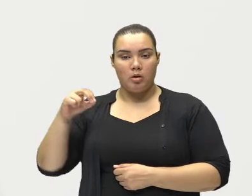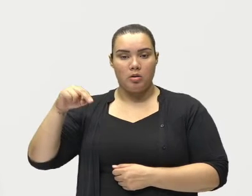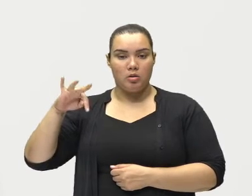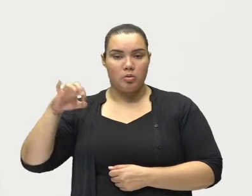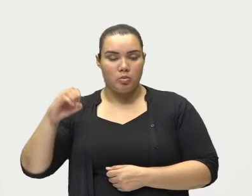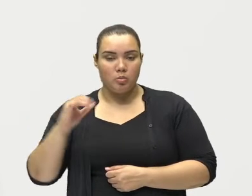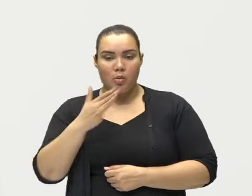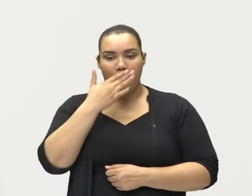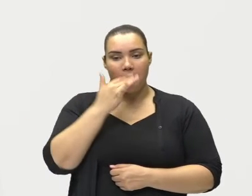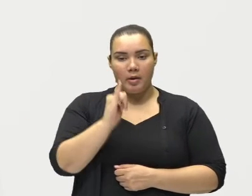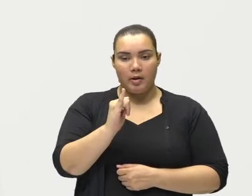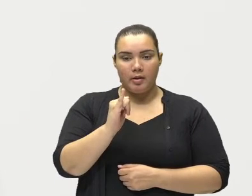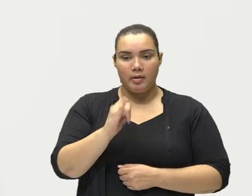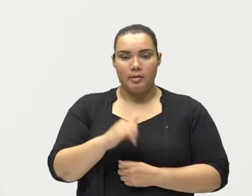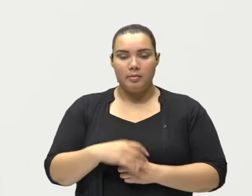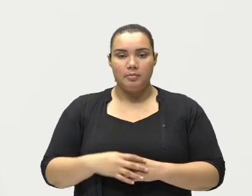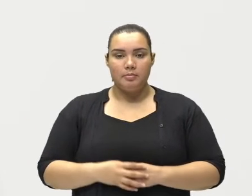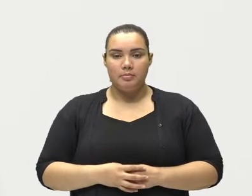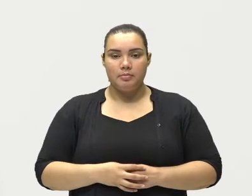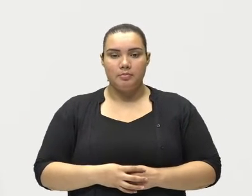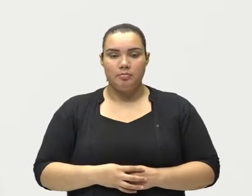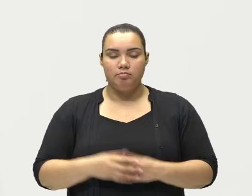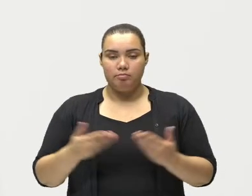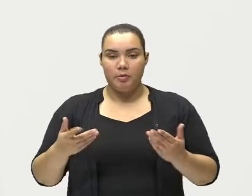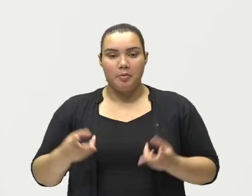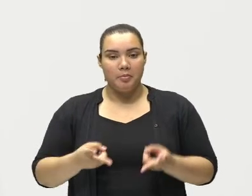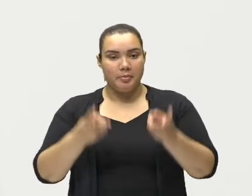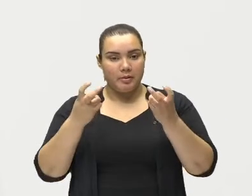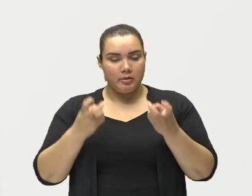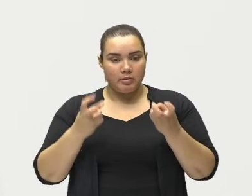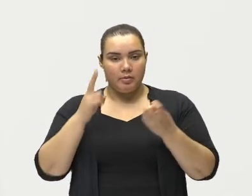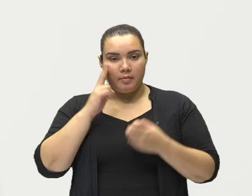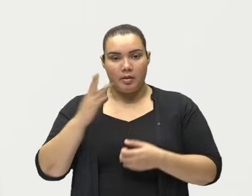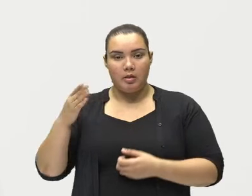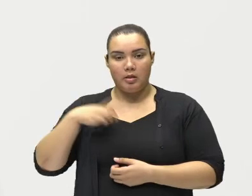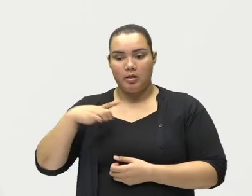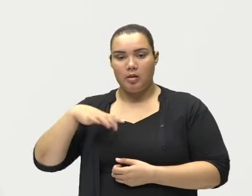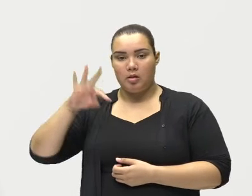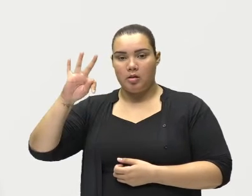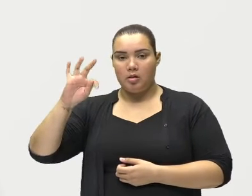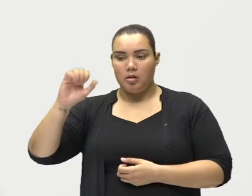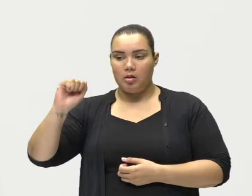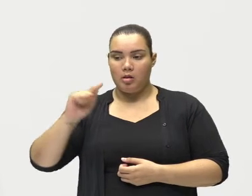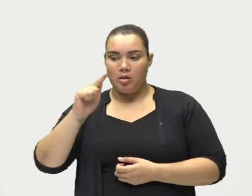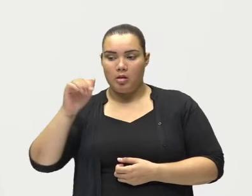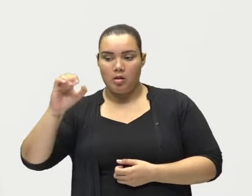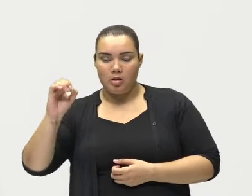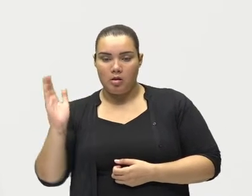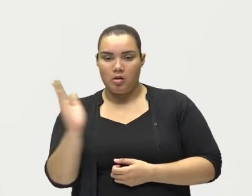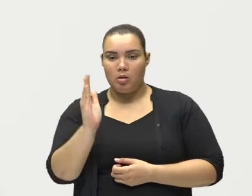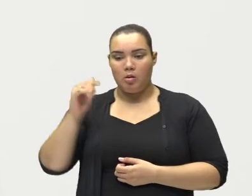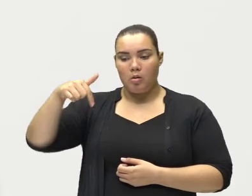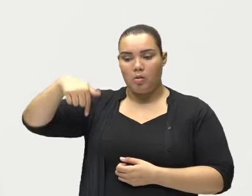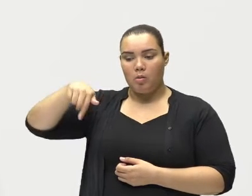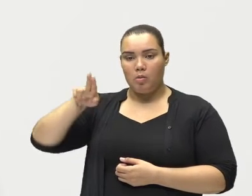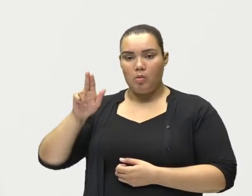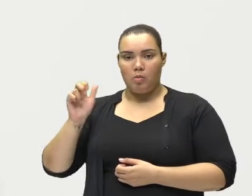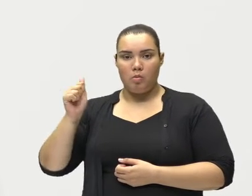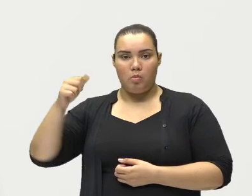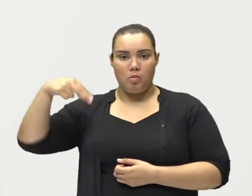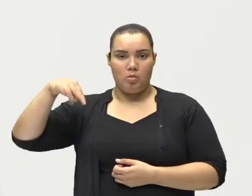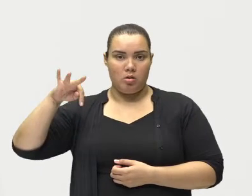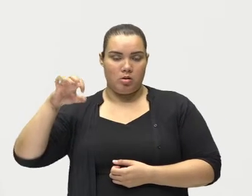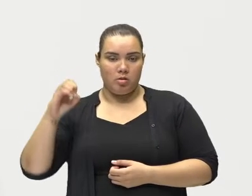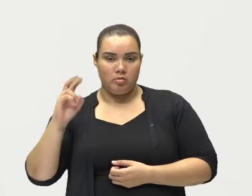quanto o pai, né? Notem aí que, ó, temos um trabalho do tão quanto, né? Ele está